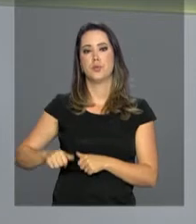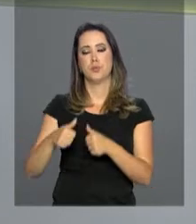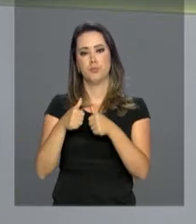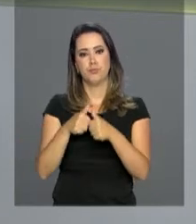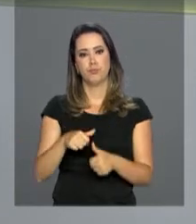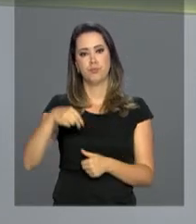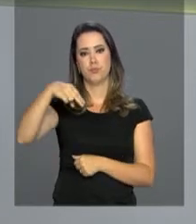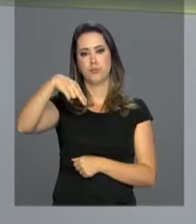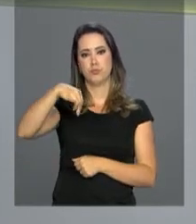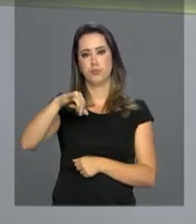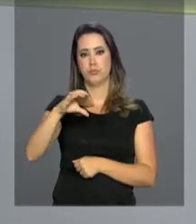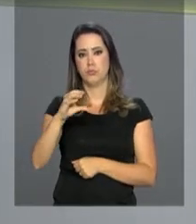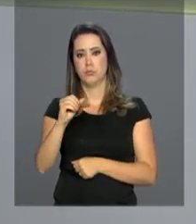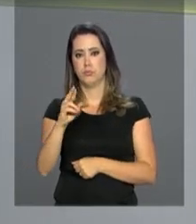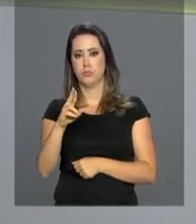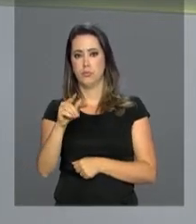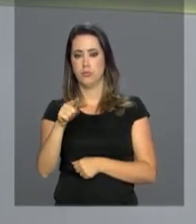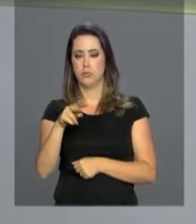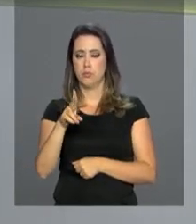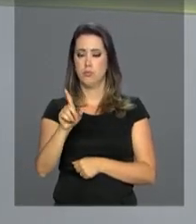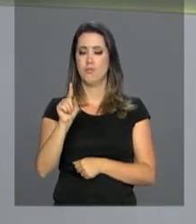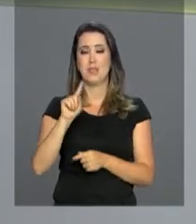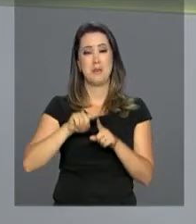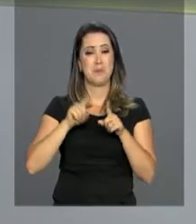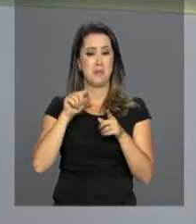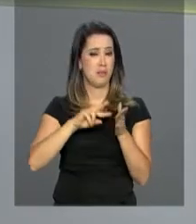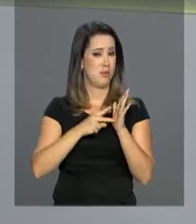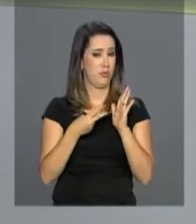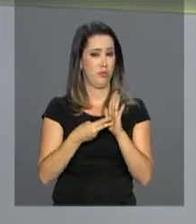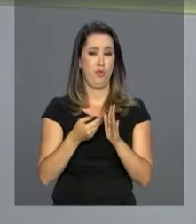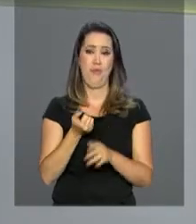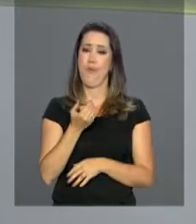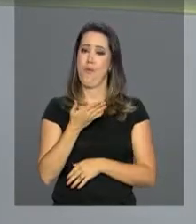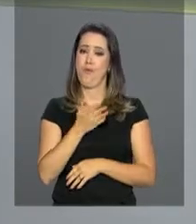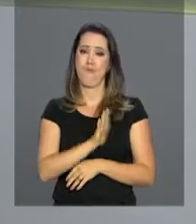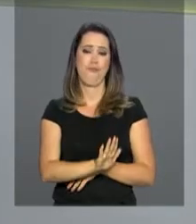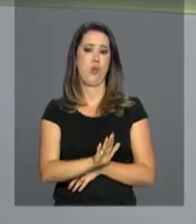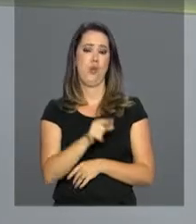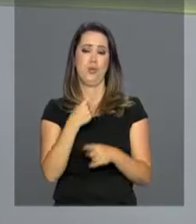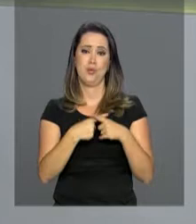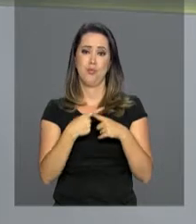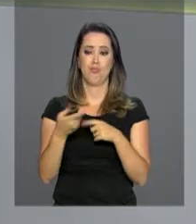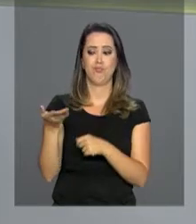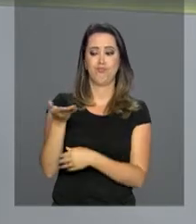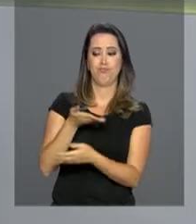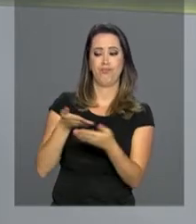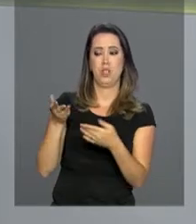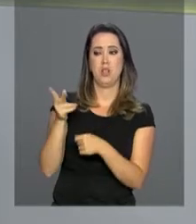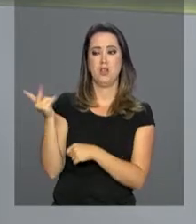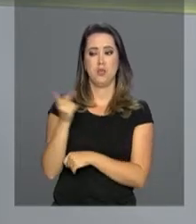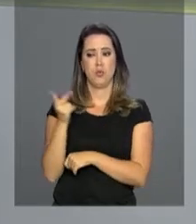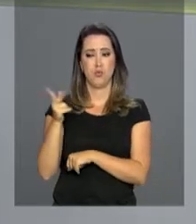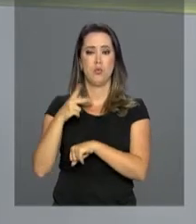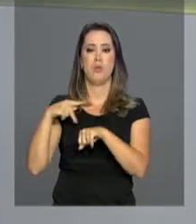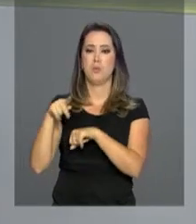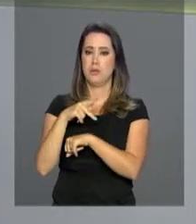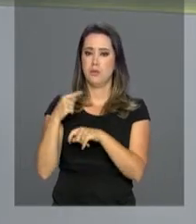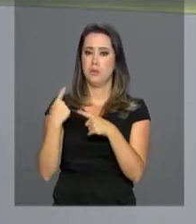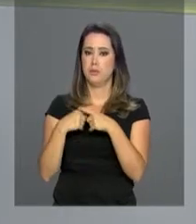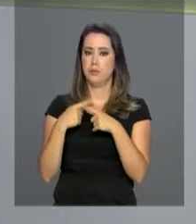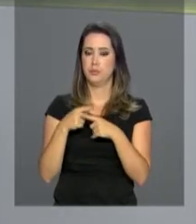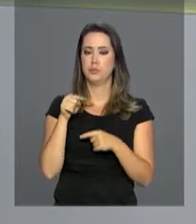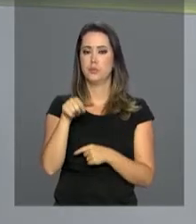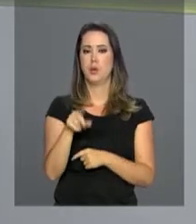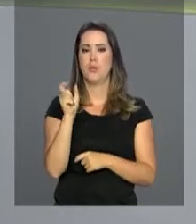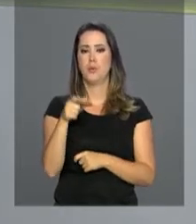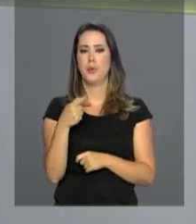na diplomacia este é um gesto que representa a insatisfação na relação entre os países o diplomata brasileiro vem ao país para